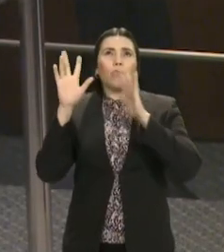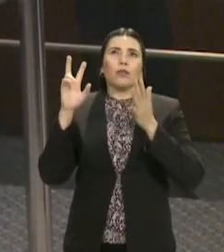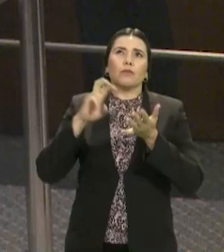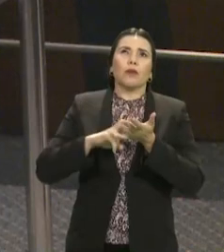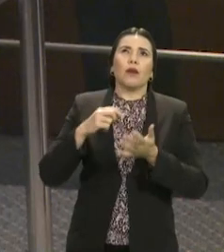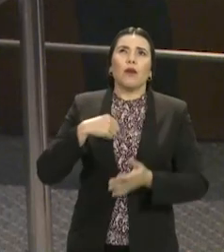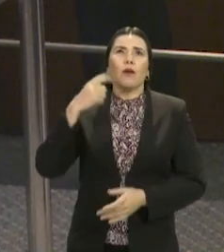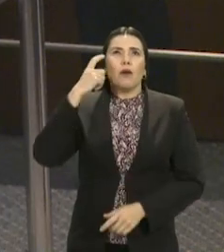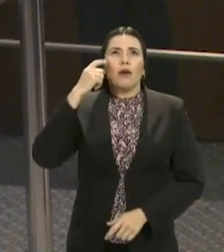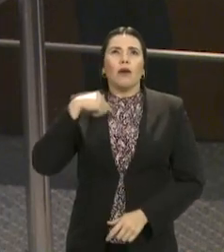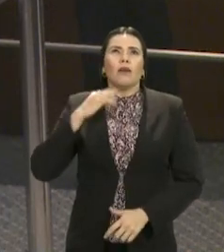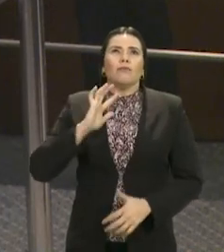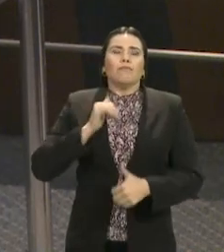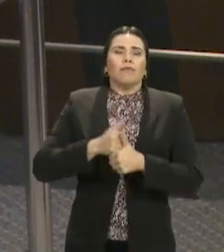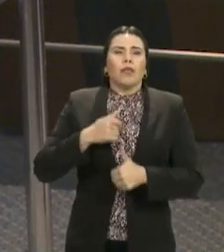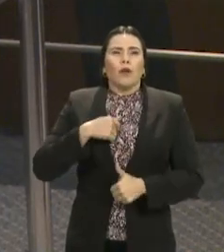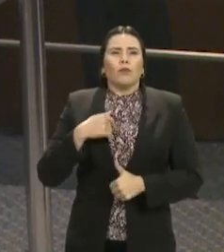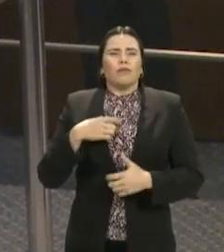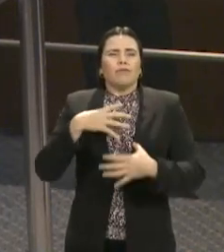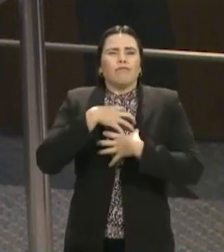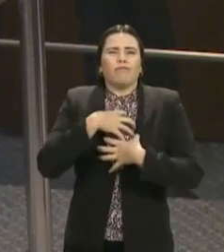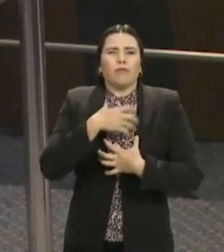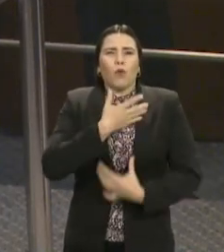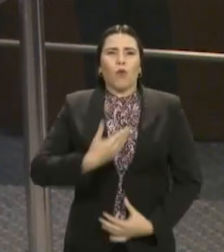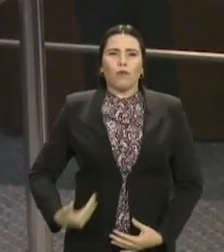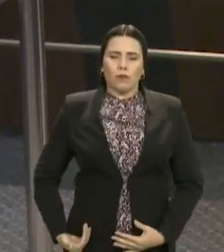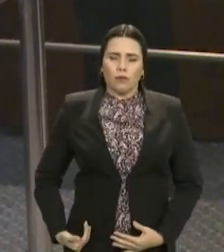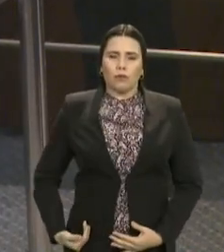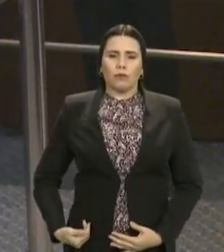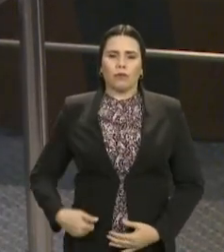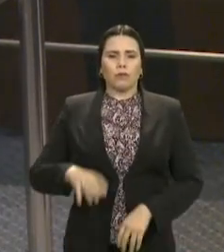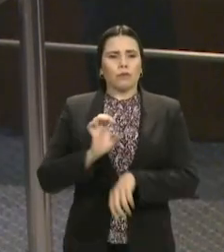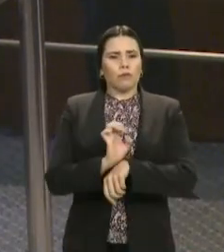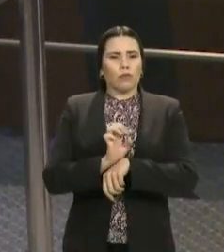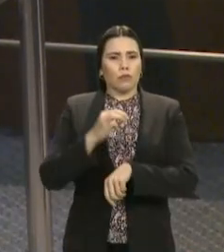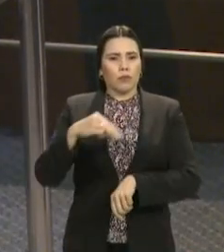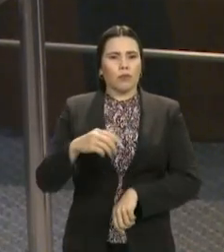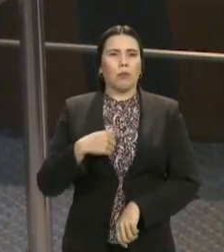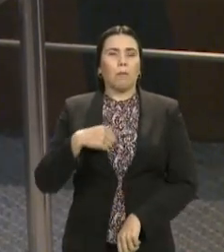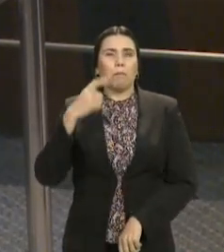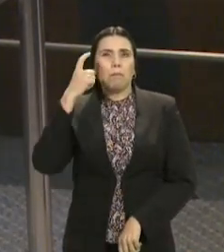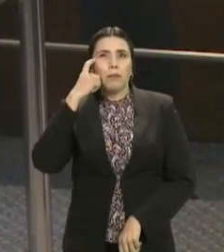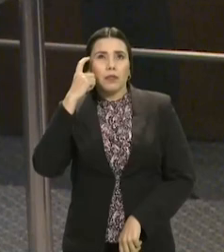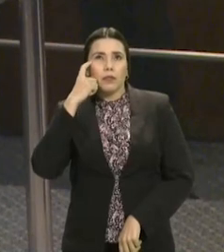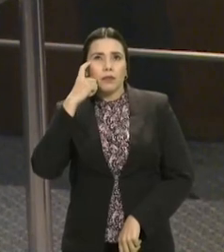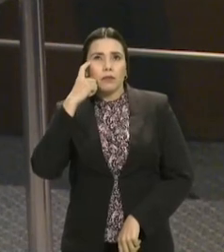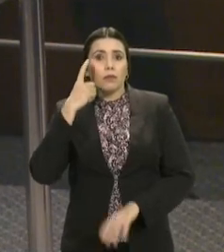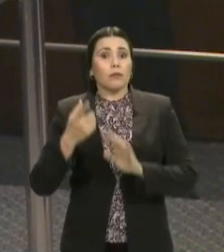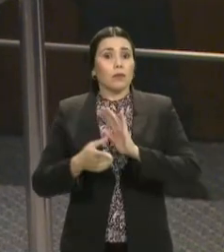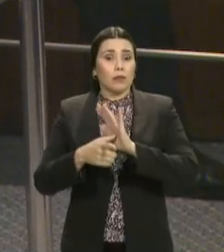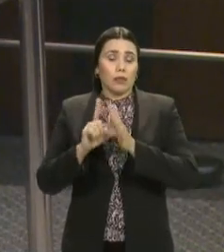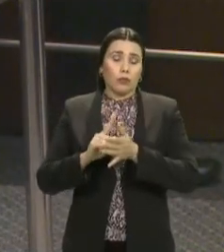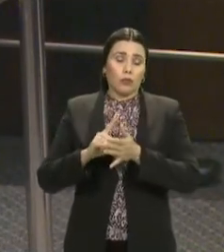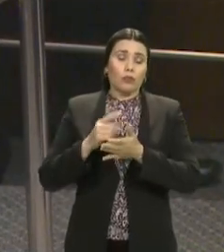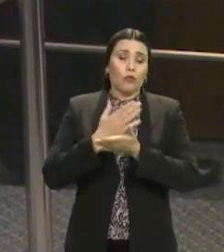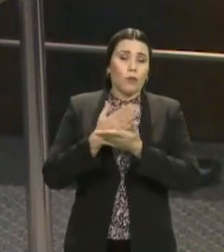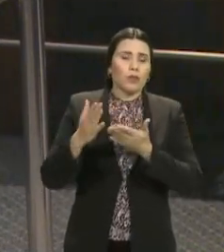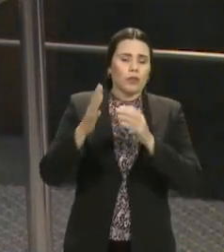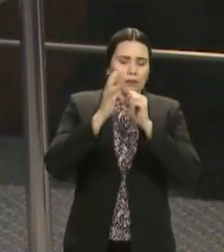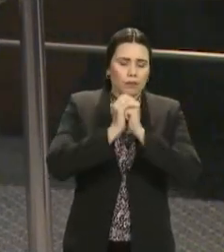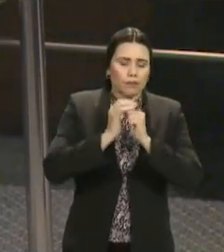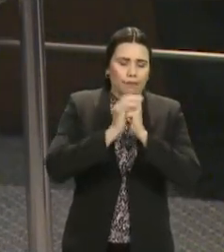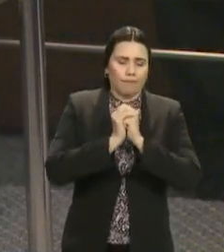do estado do Maranhão? Fiz uma reflexão antes mesmo de fazer as minhas orações, mas a primeira